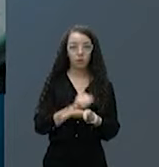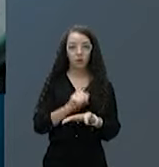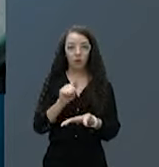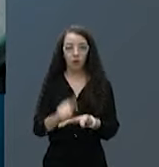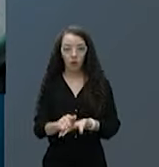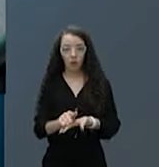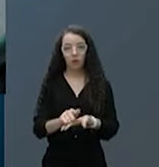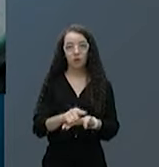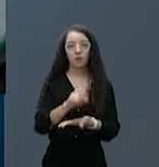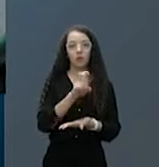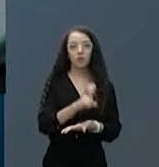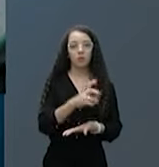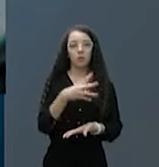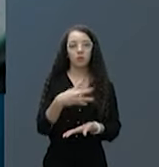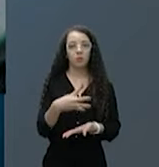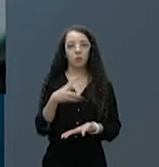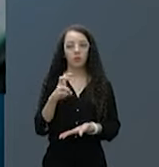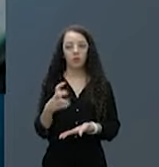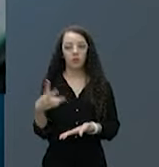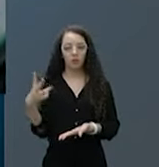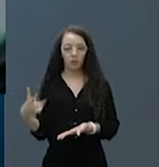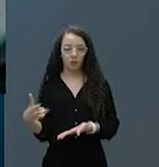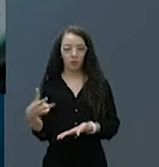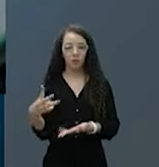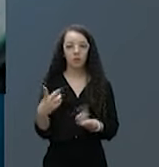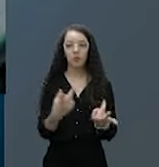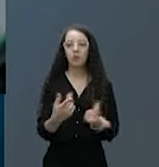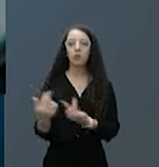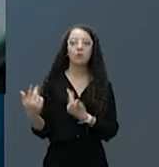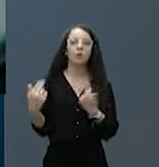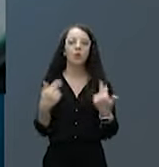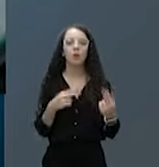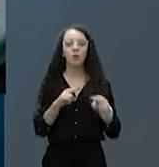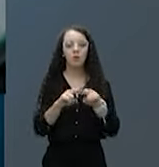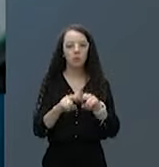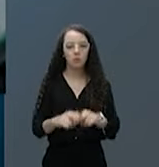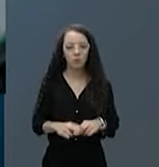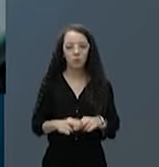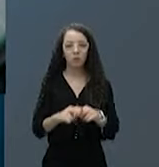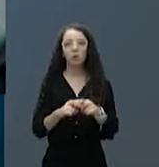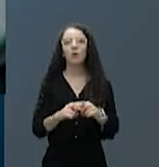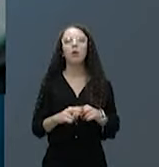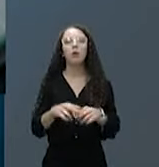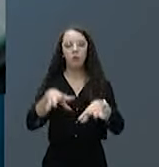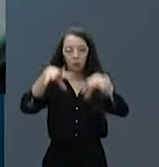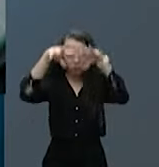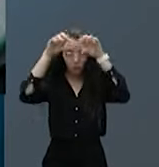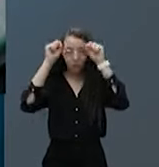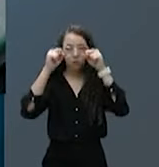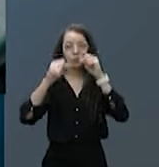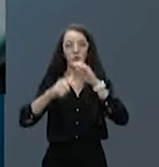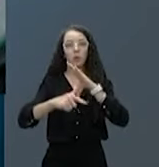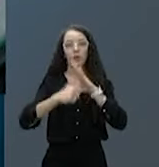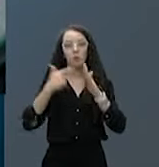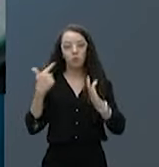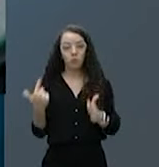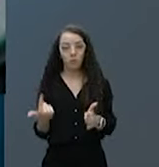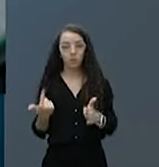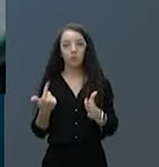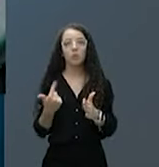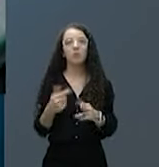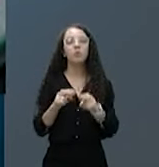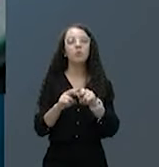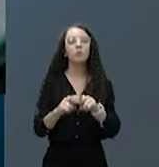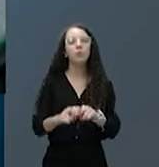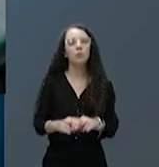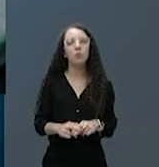1452.533 foi interposto contra acórdão proferido pelo Tribunal de Segundo Grau, no qual houve apreciação do mérito da controvérsia e